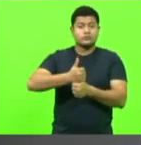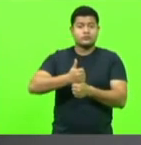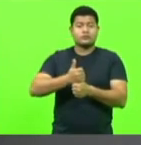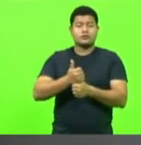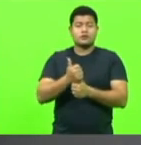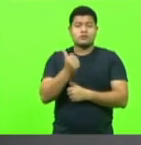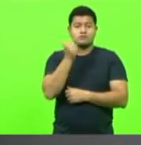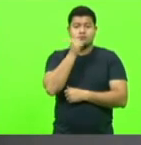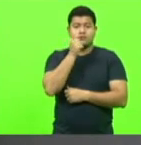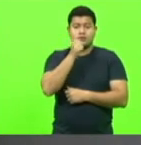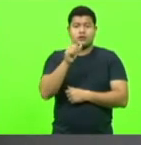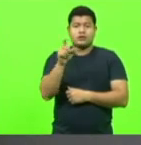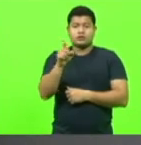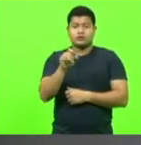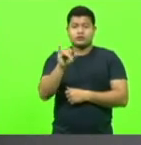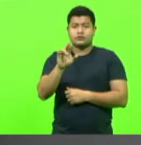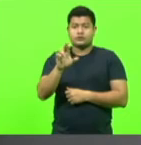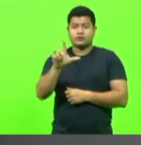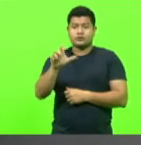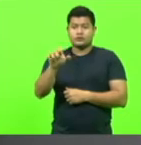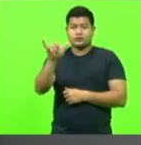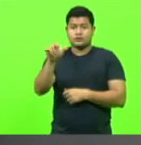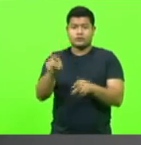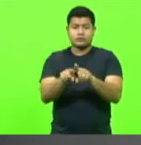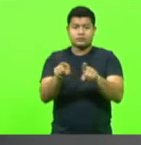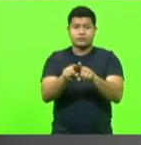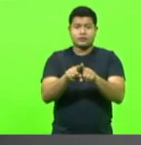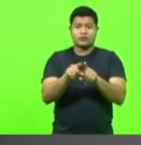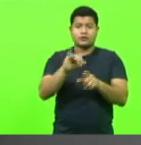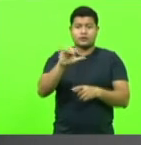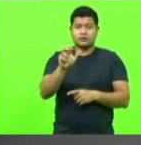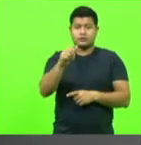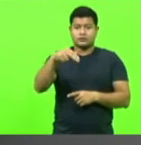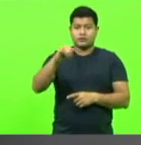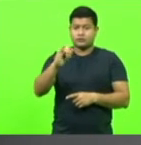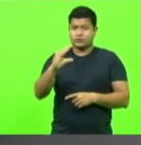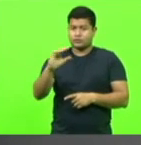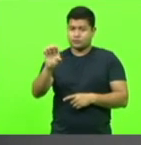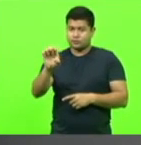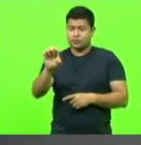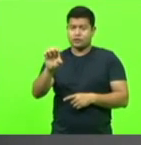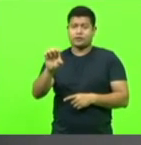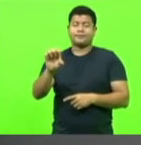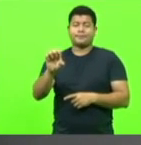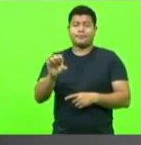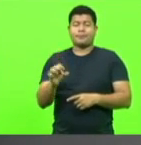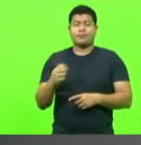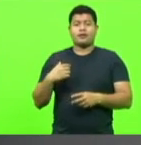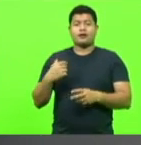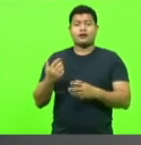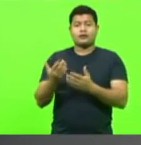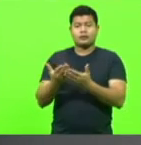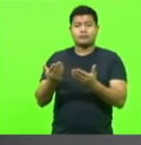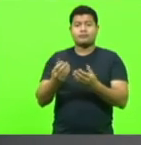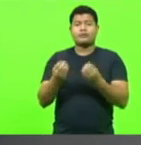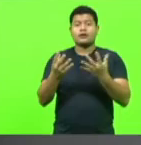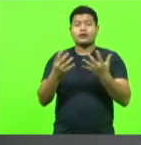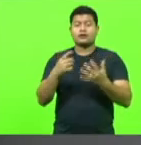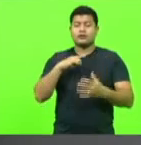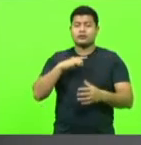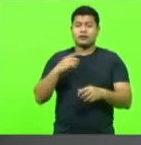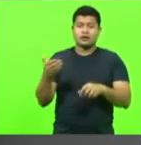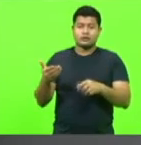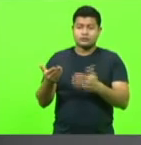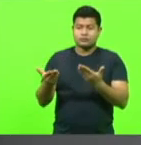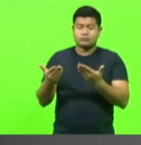a Shirley e a Janice para que nós possamos fazer de uma maneira mais interativa